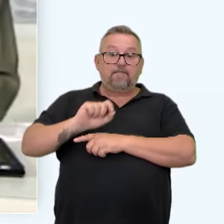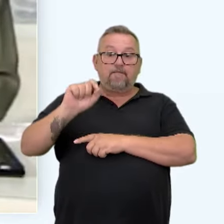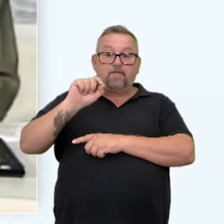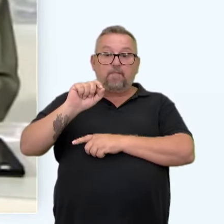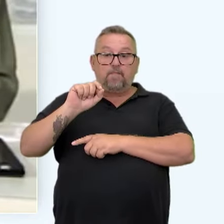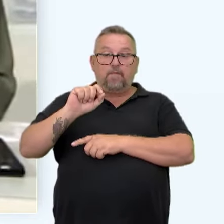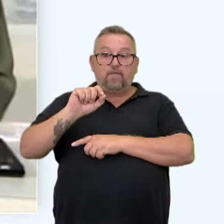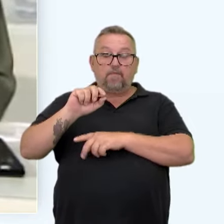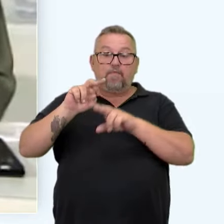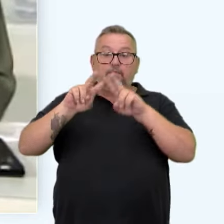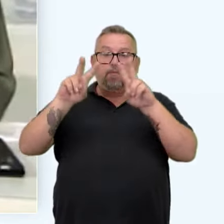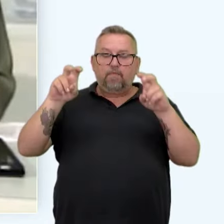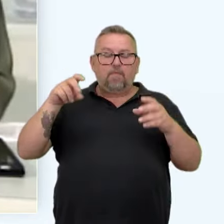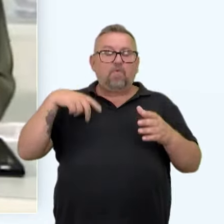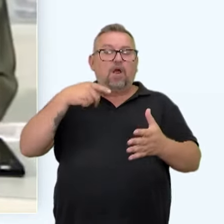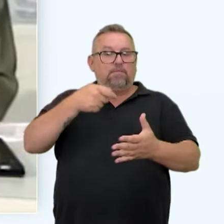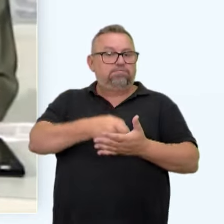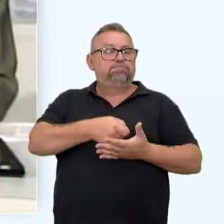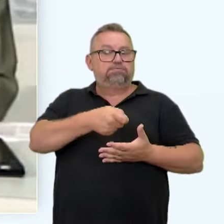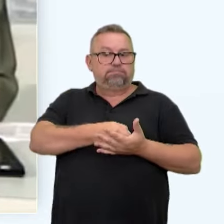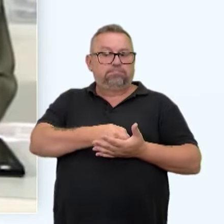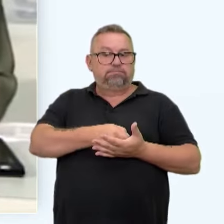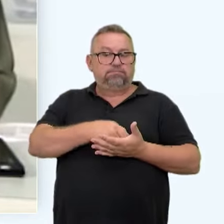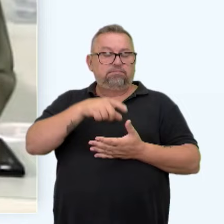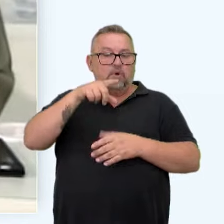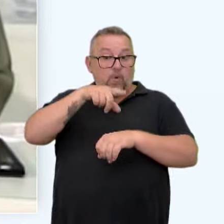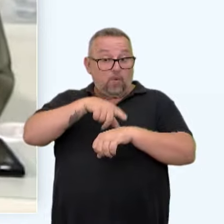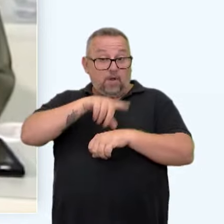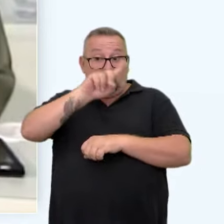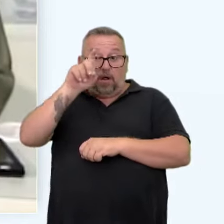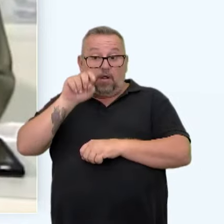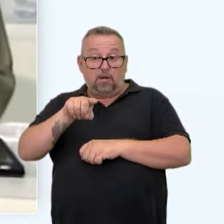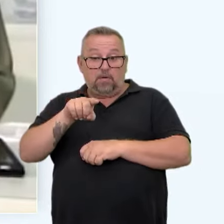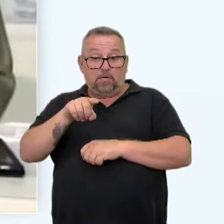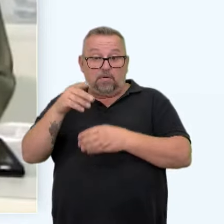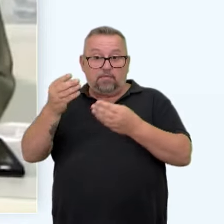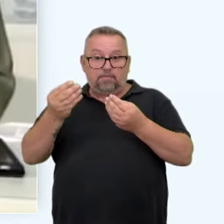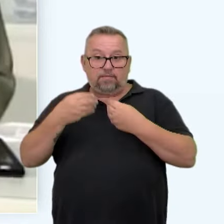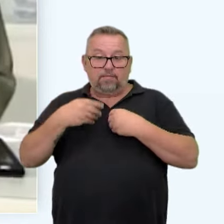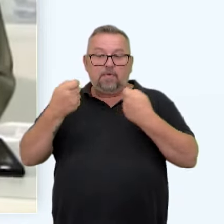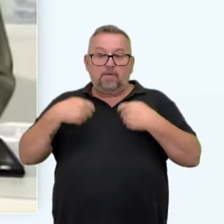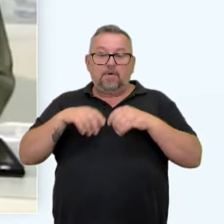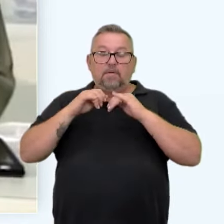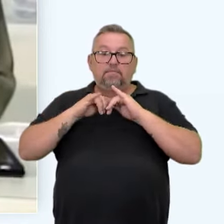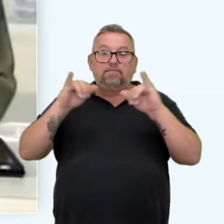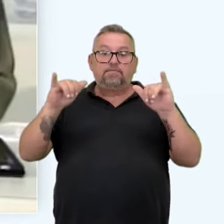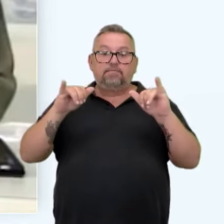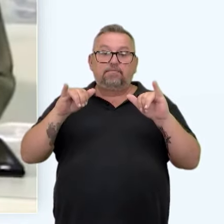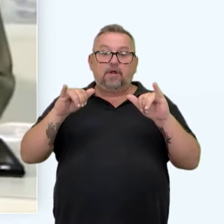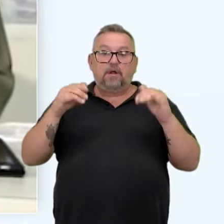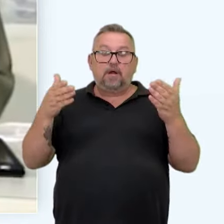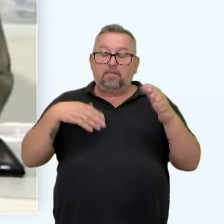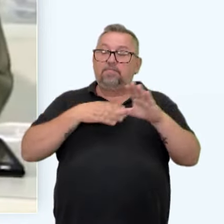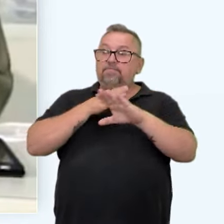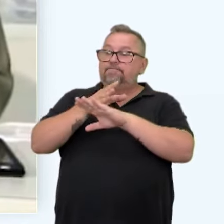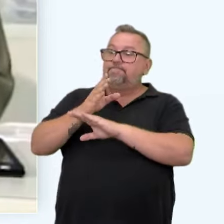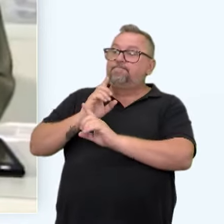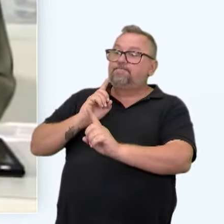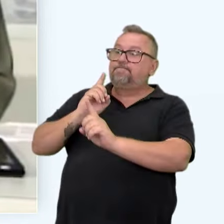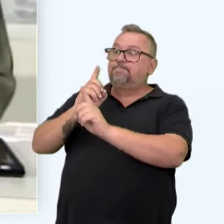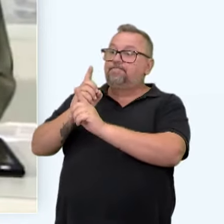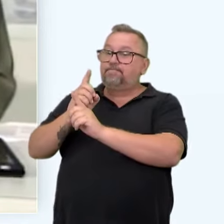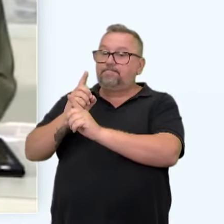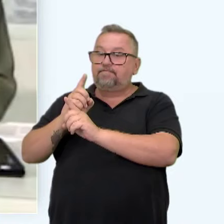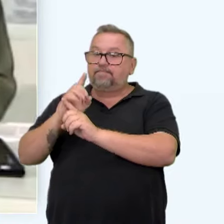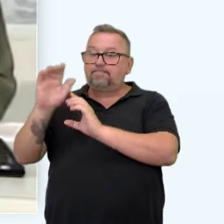tão afirmativo num momento de tantas dúvidas merecia ser explicitado. Fomos a ele e Cebrián nos